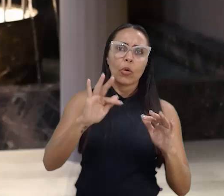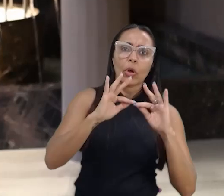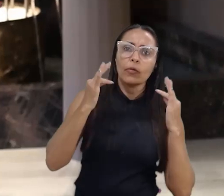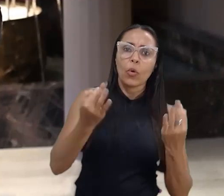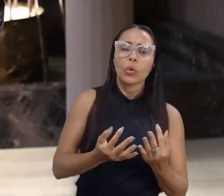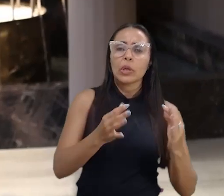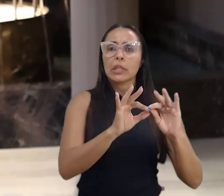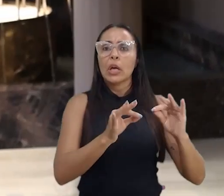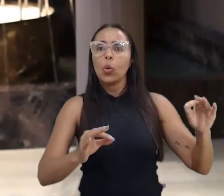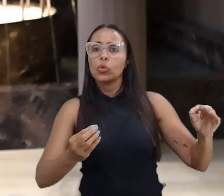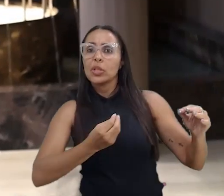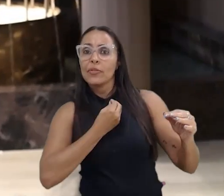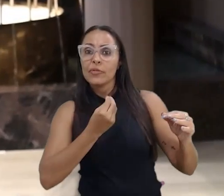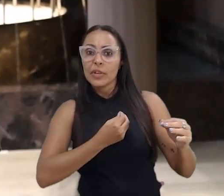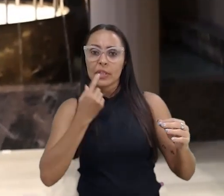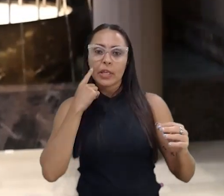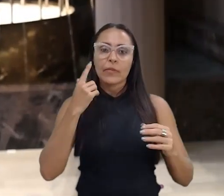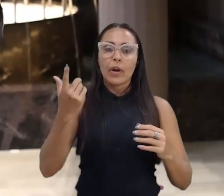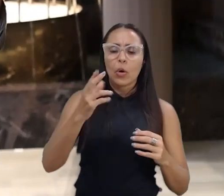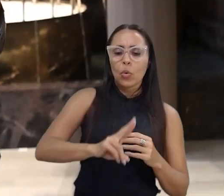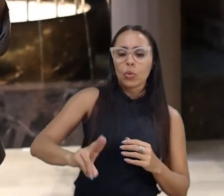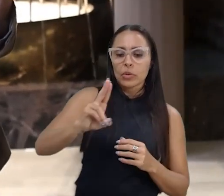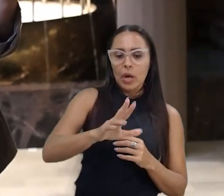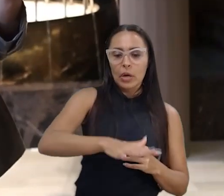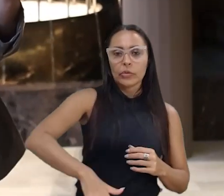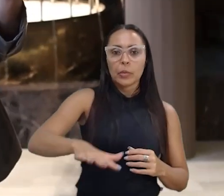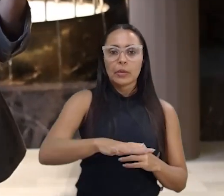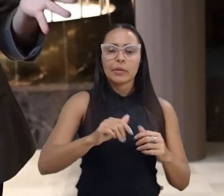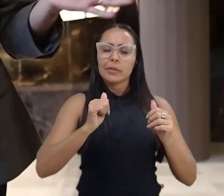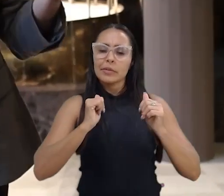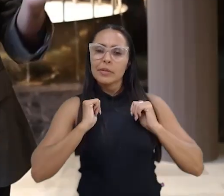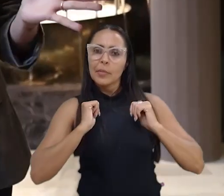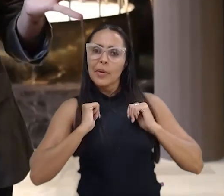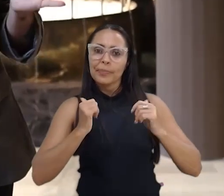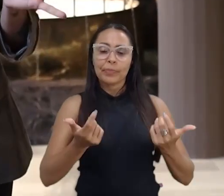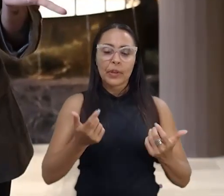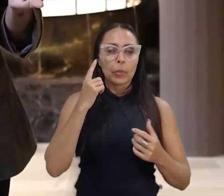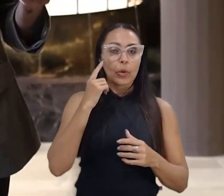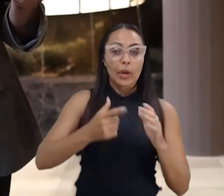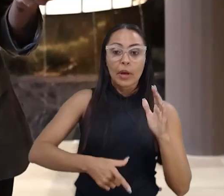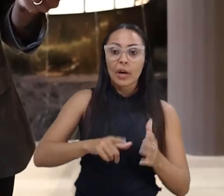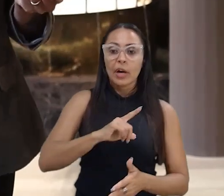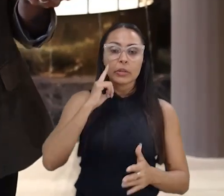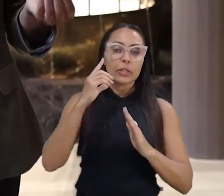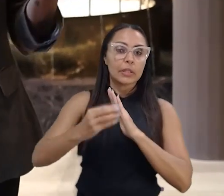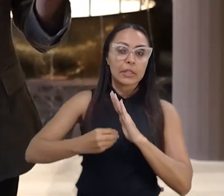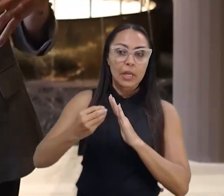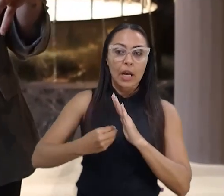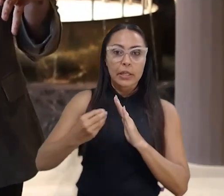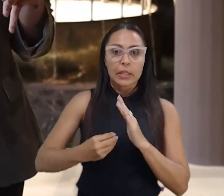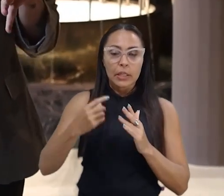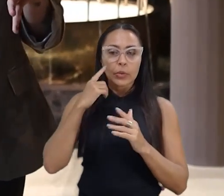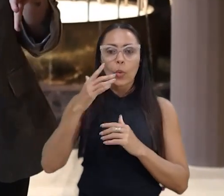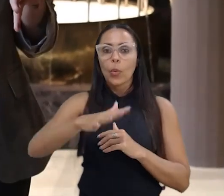está longe da vivência de quem vai usar o espaço, de quem vai se sentir bem no espaço. Porque antes de mais nada, design de interiores,